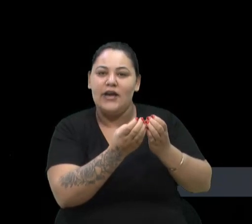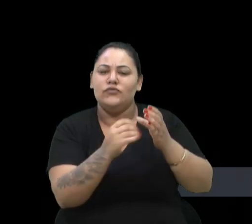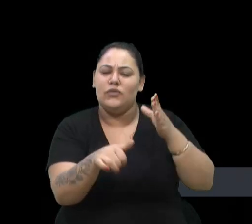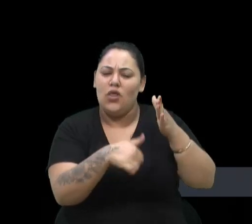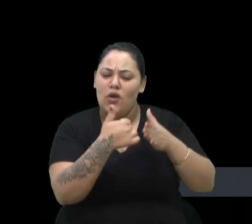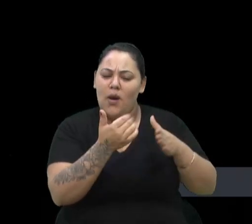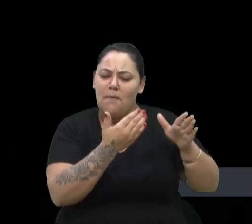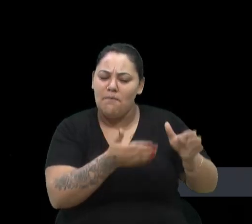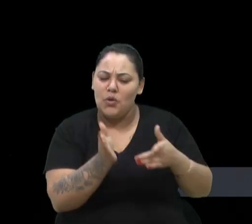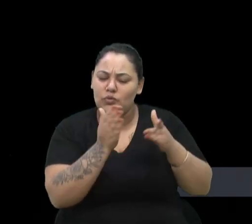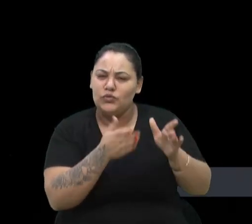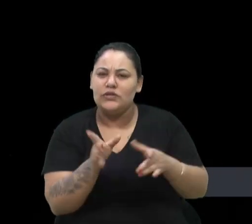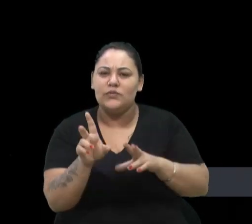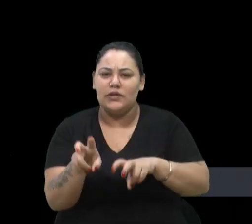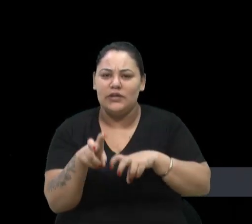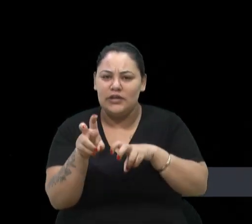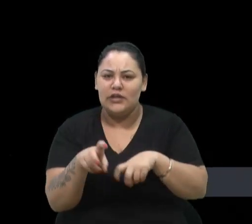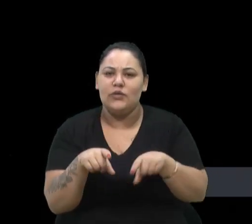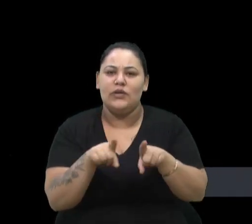produção